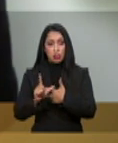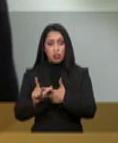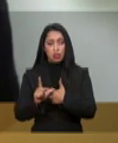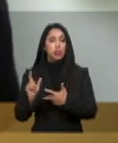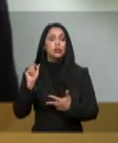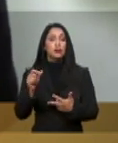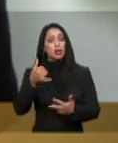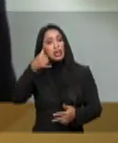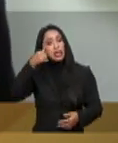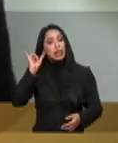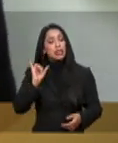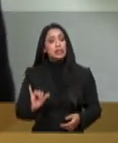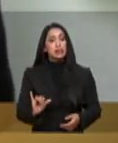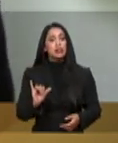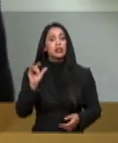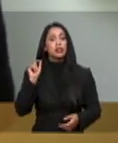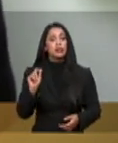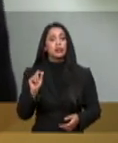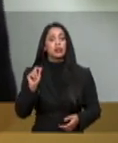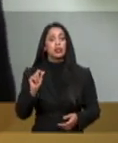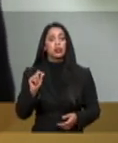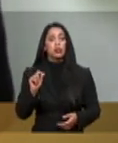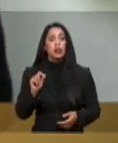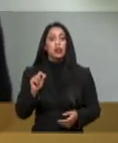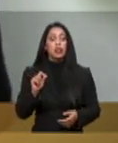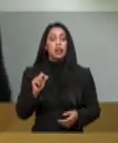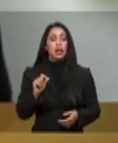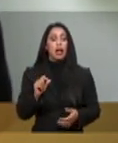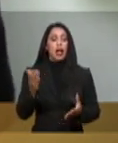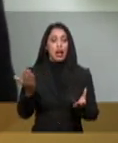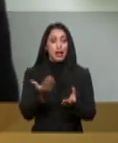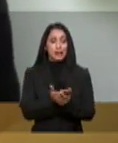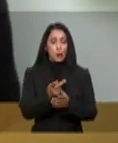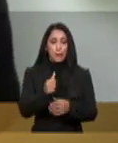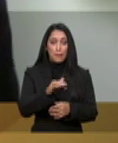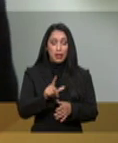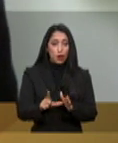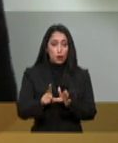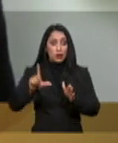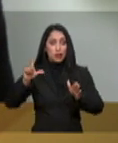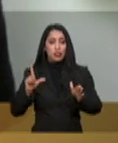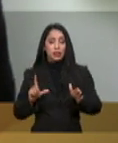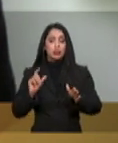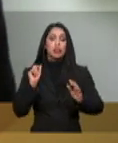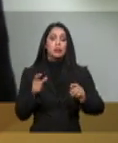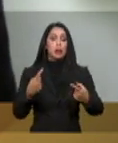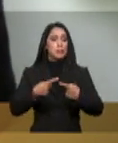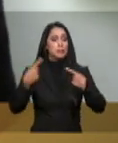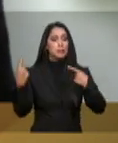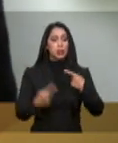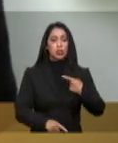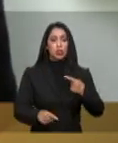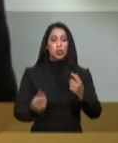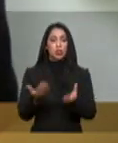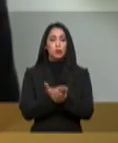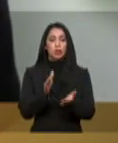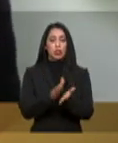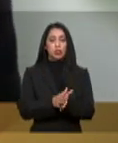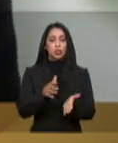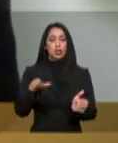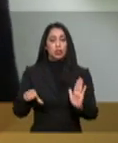raspados, óculos de armação metálica quadrada, terno escuro, camisa clara, gravata escura, ao fundo, parede